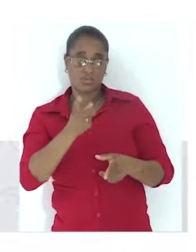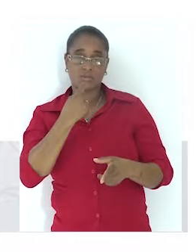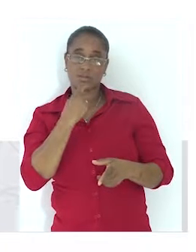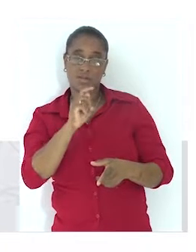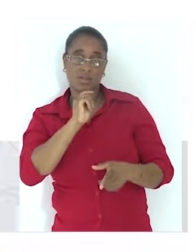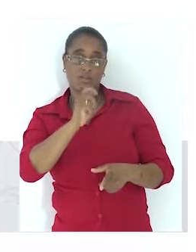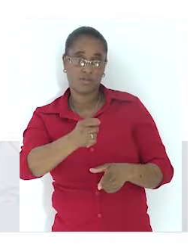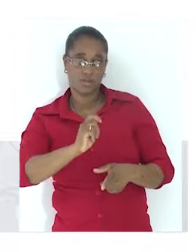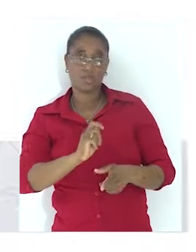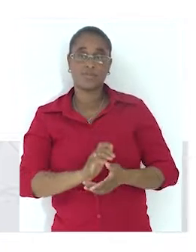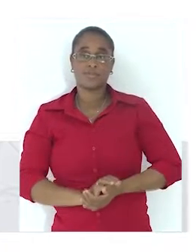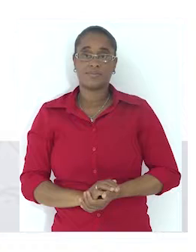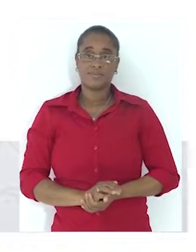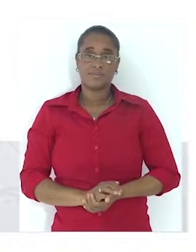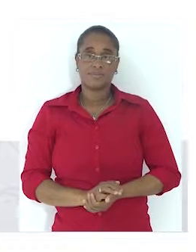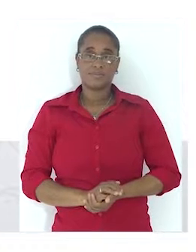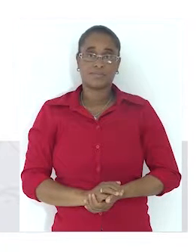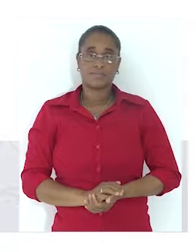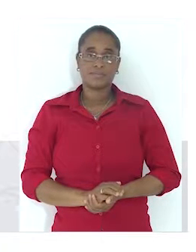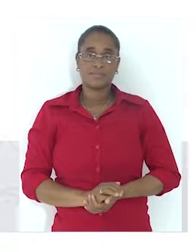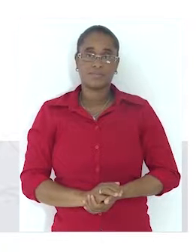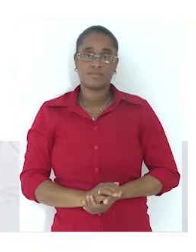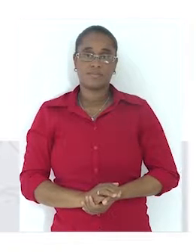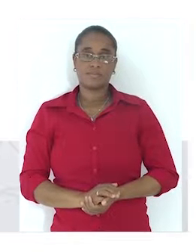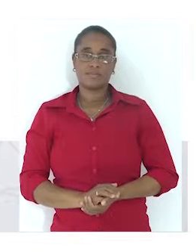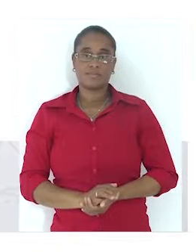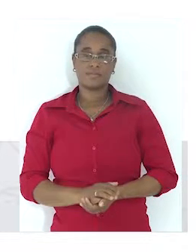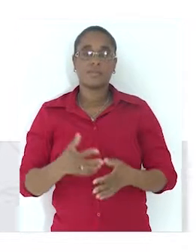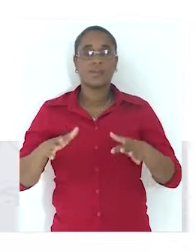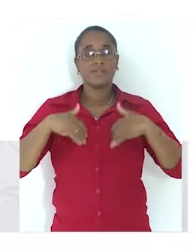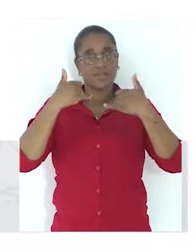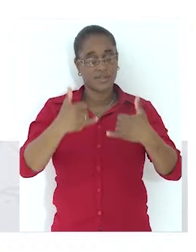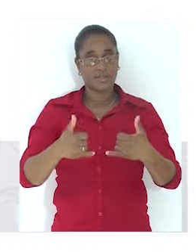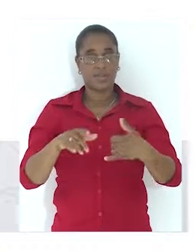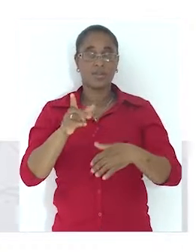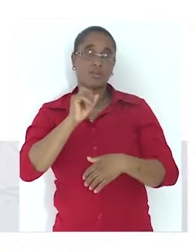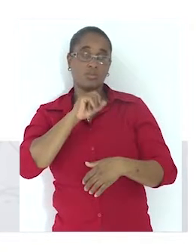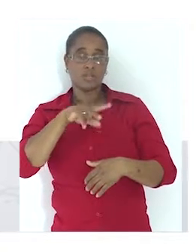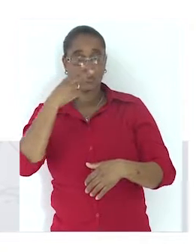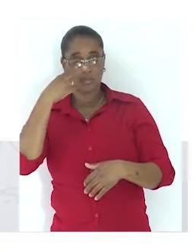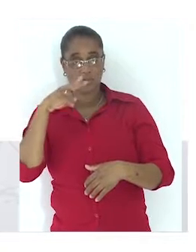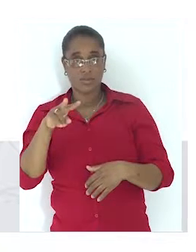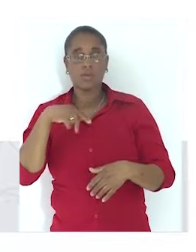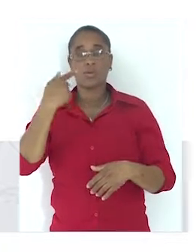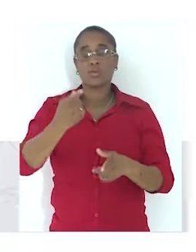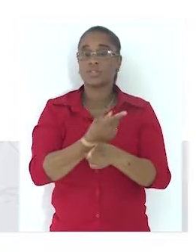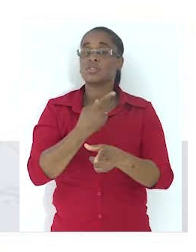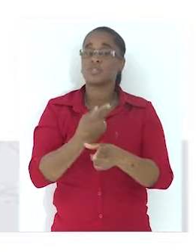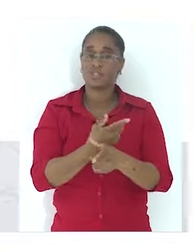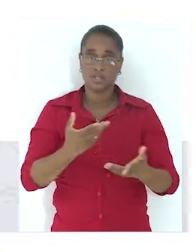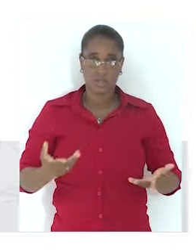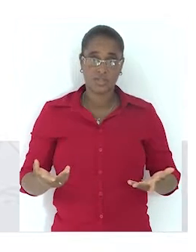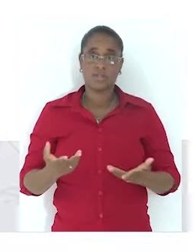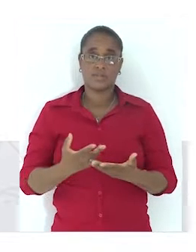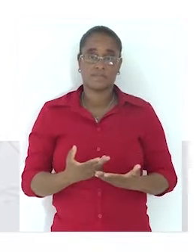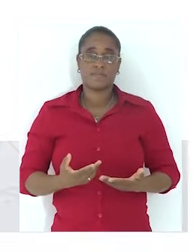é? A seguir, portanto, vamos ver outra característica.